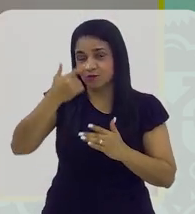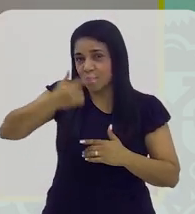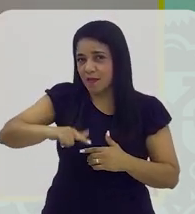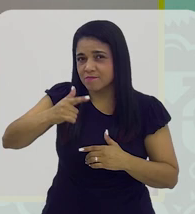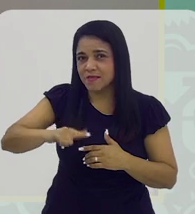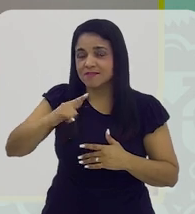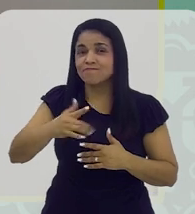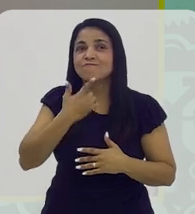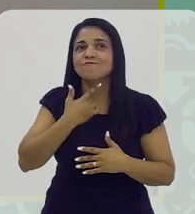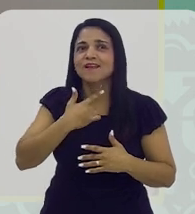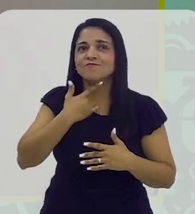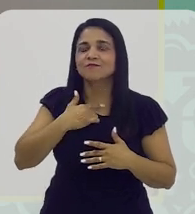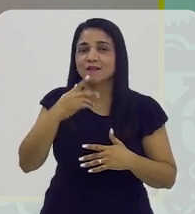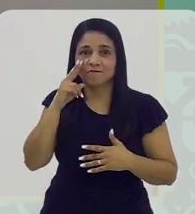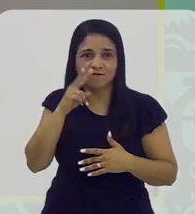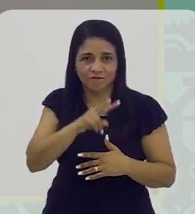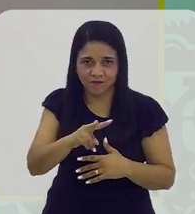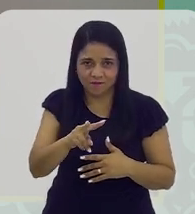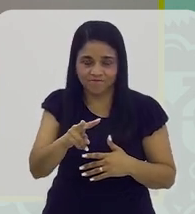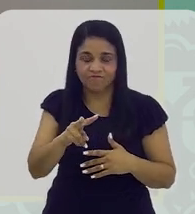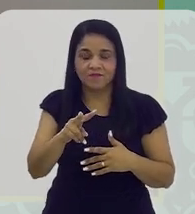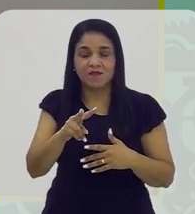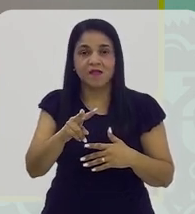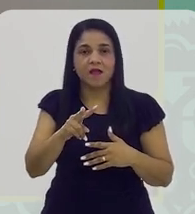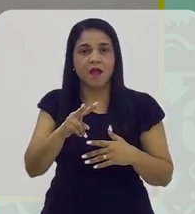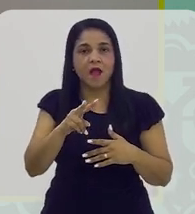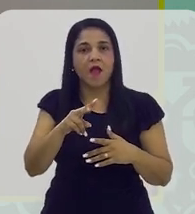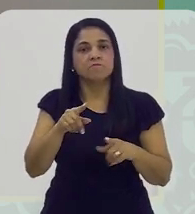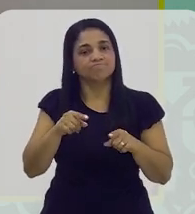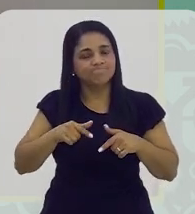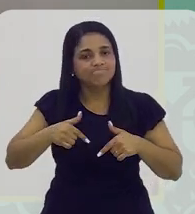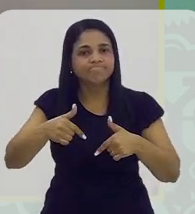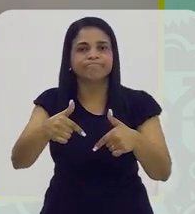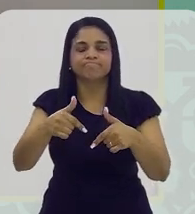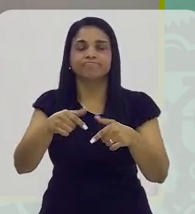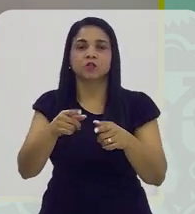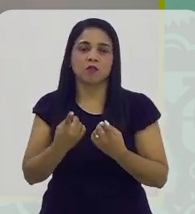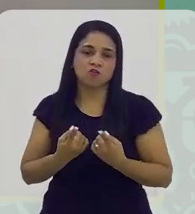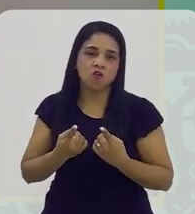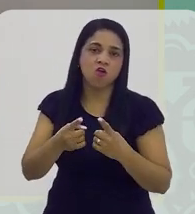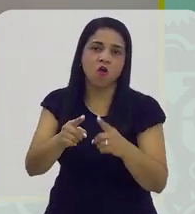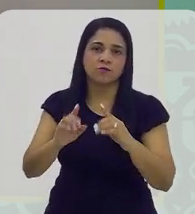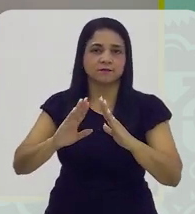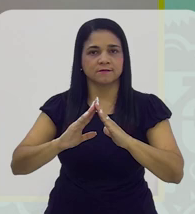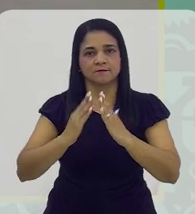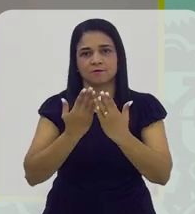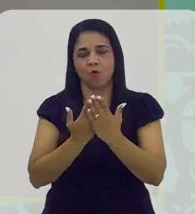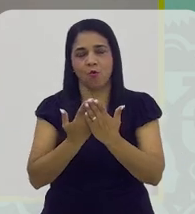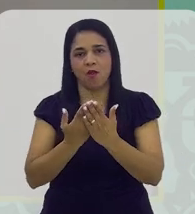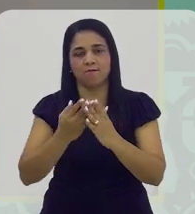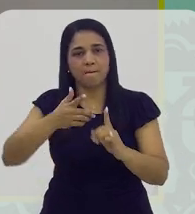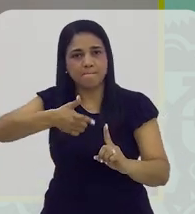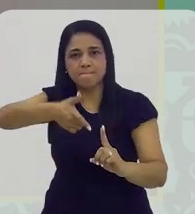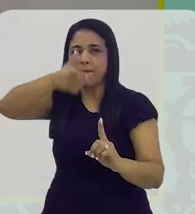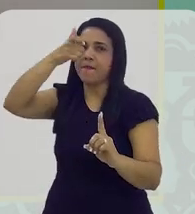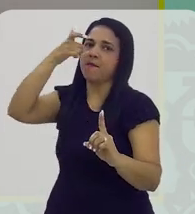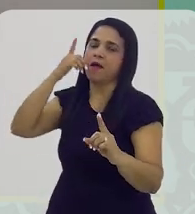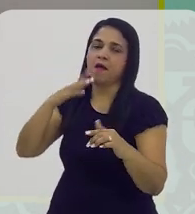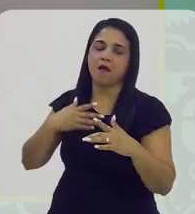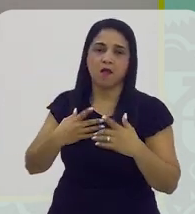extremos, tá? Até chegar ao ponto de cometer um ato terrível, como um ataque à escola,